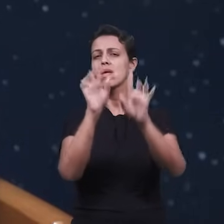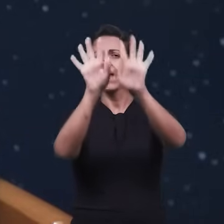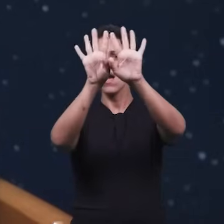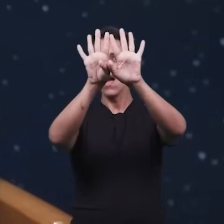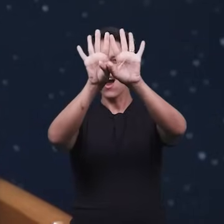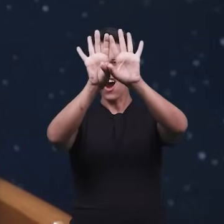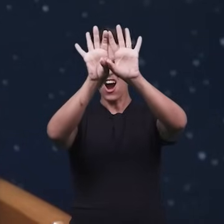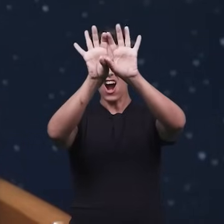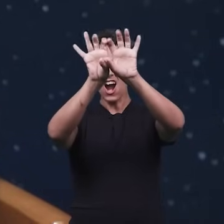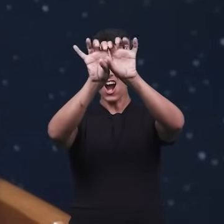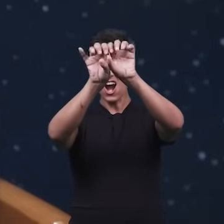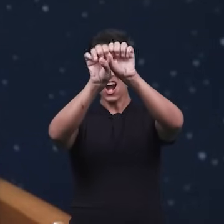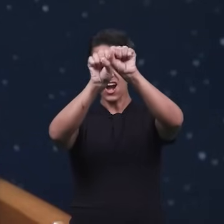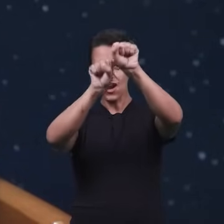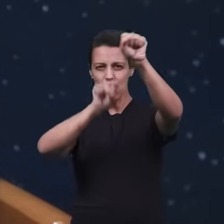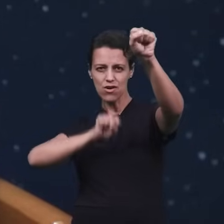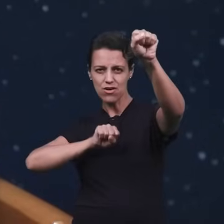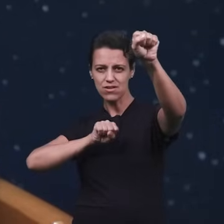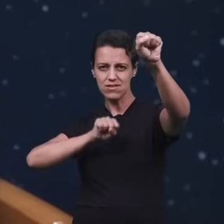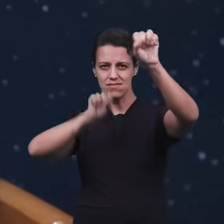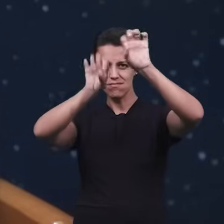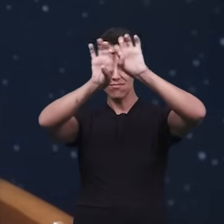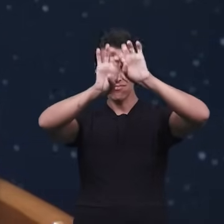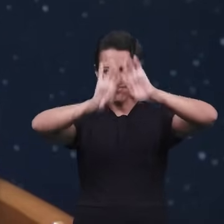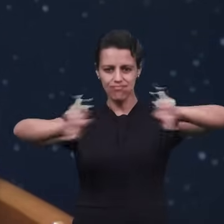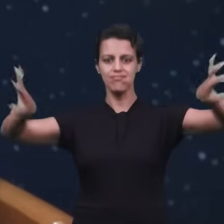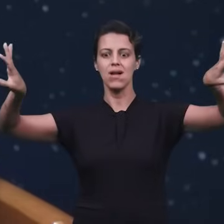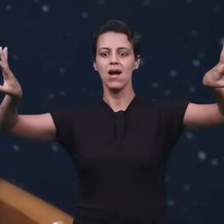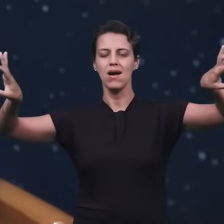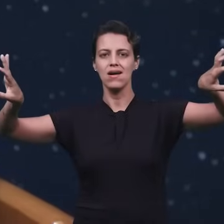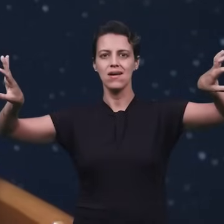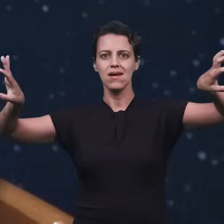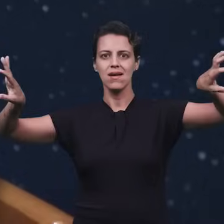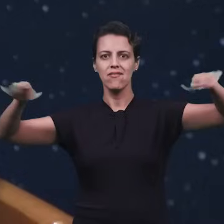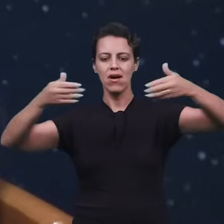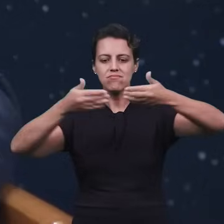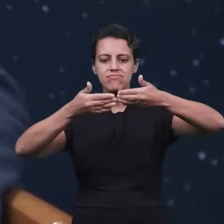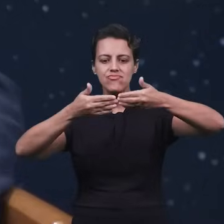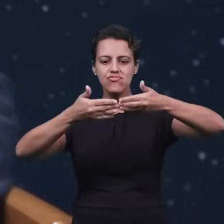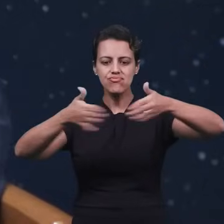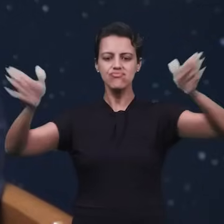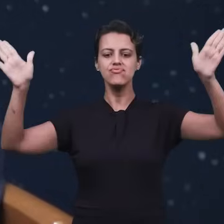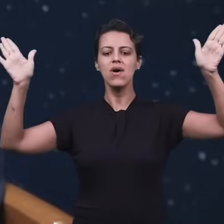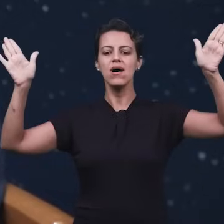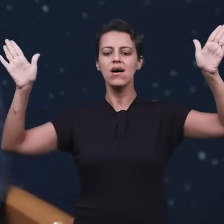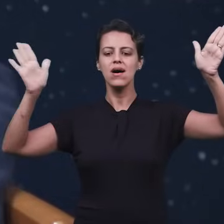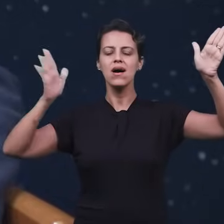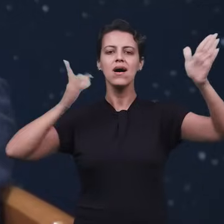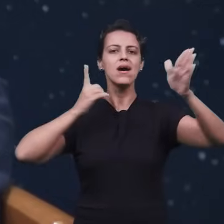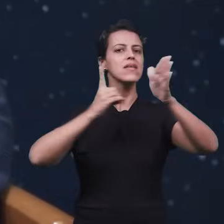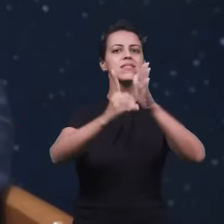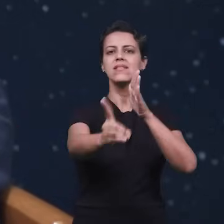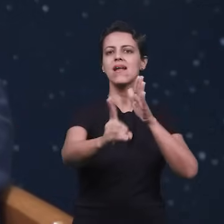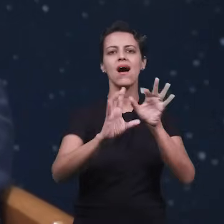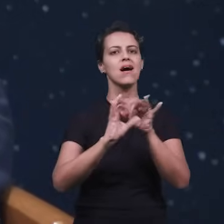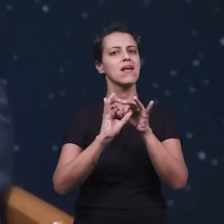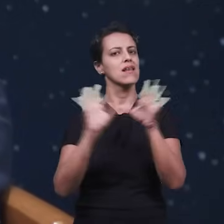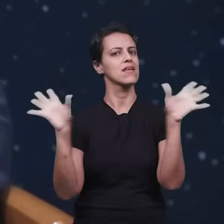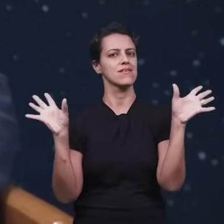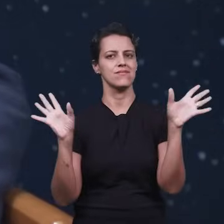aos elementos mais sagrados que estavam para além. Então, para que aqueles que não estejam familiarizados